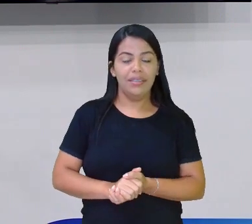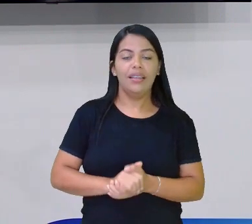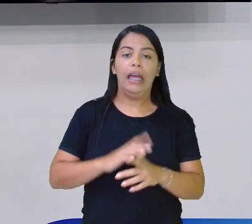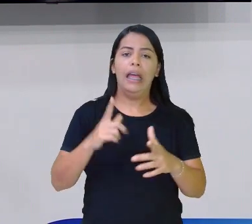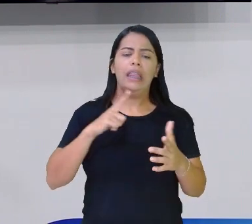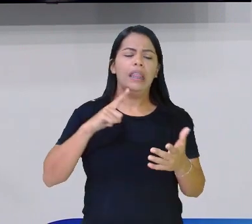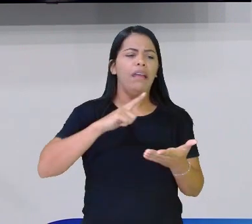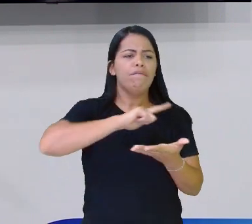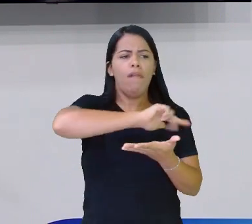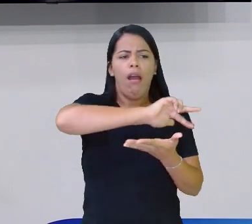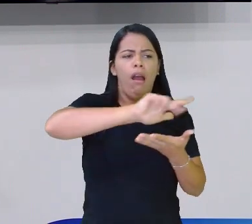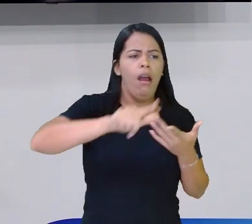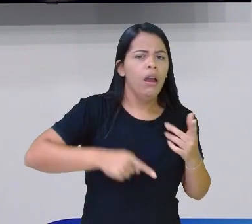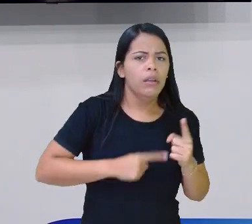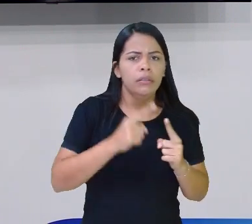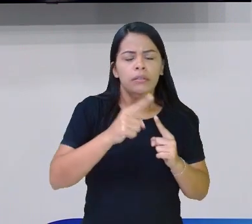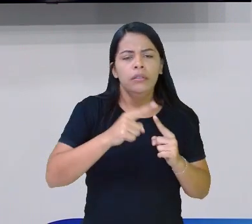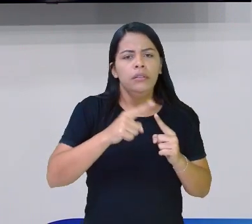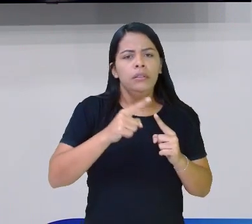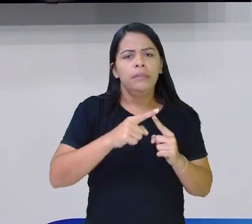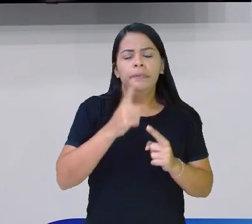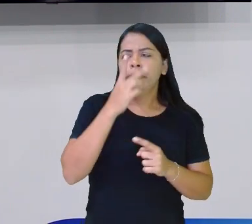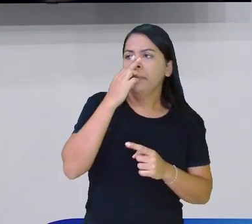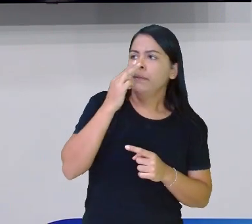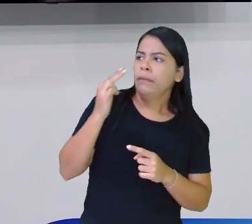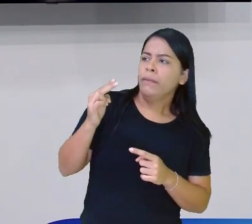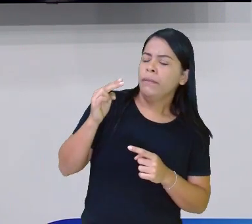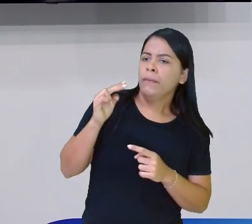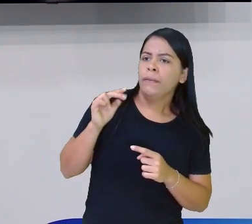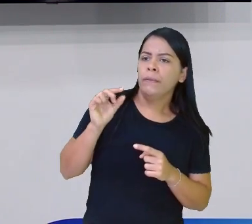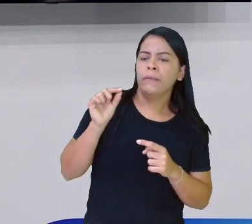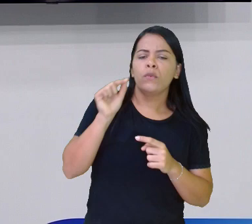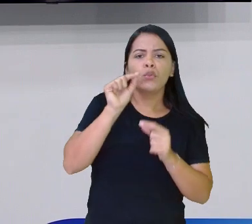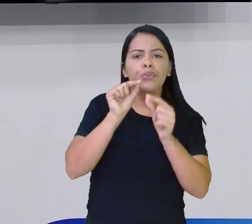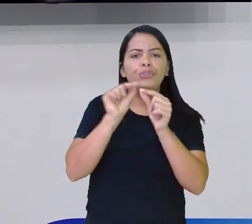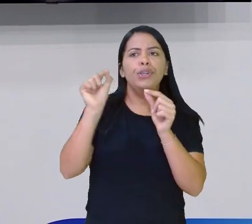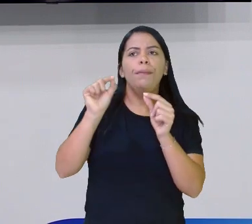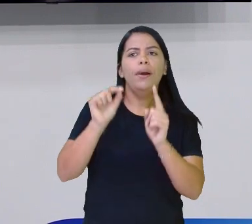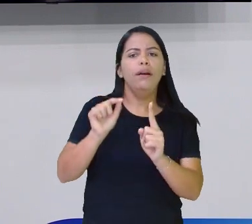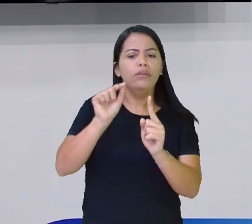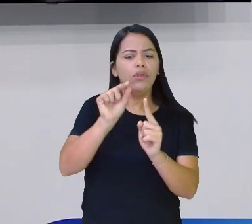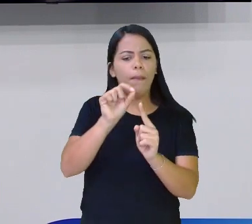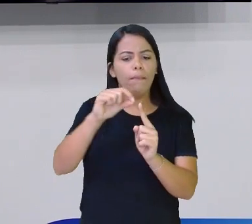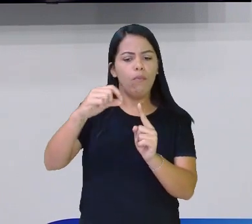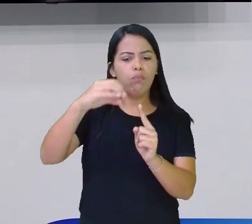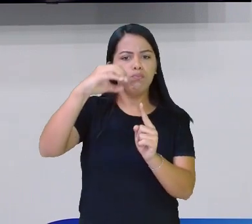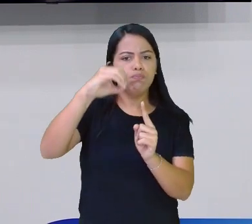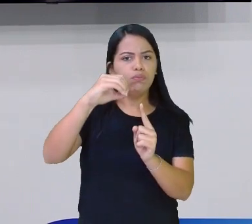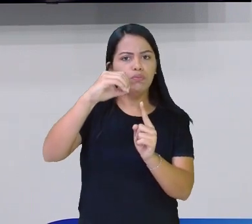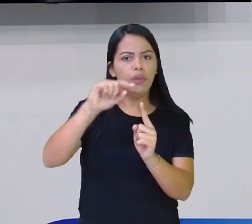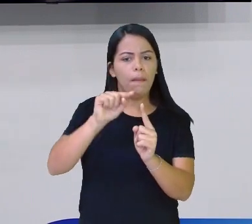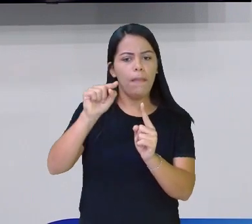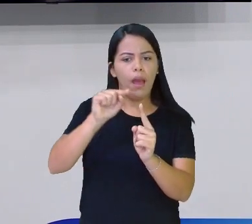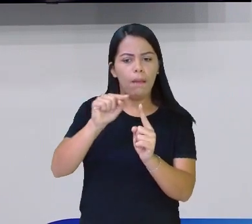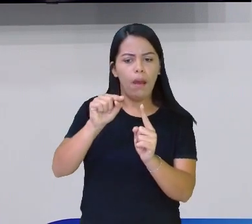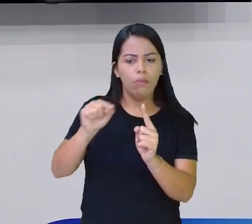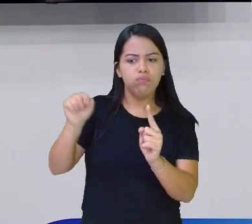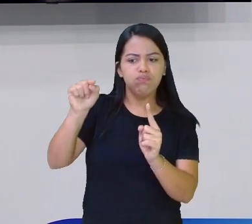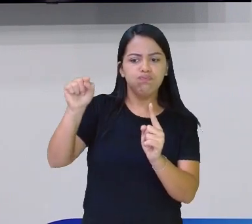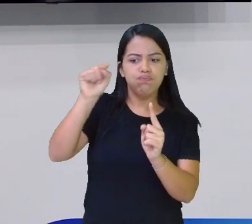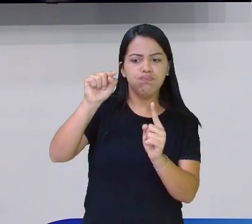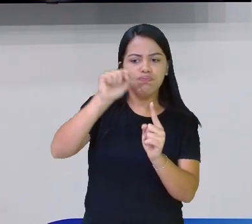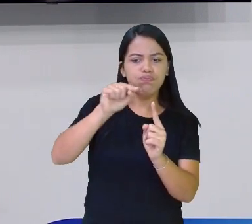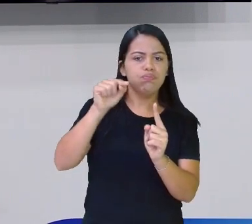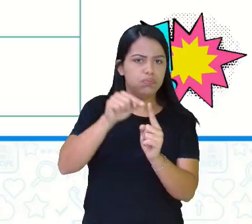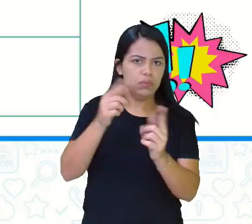aqueles balões comuns que parecem um círculozinho, né? E aquela puxadinha indicando que está saindo ali da boca da personagem. Mas